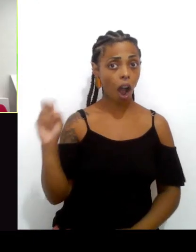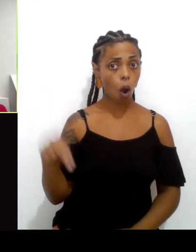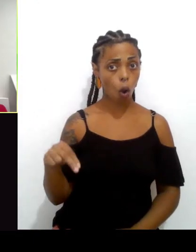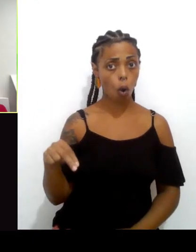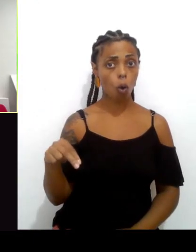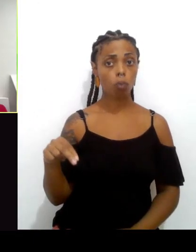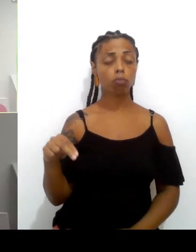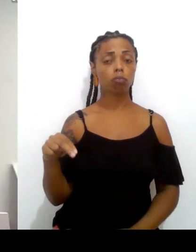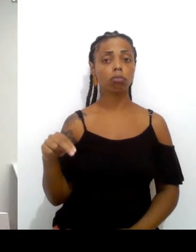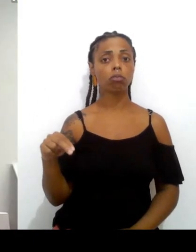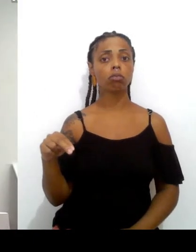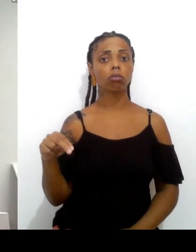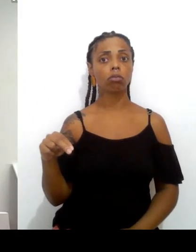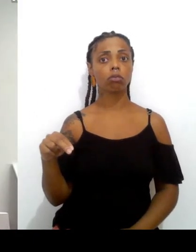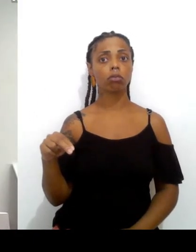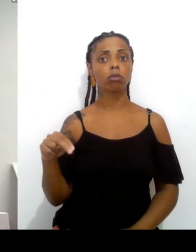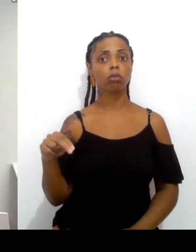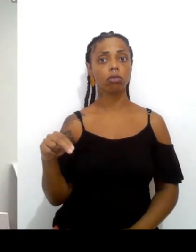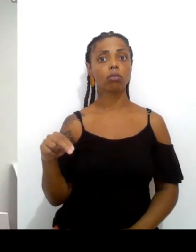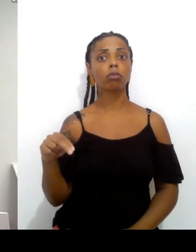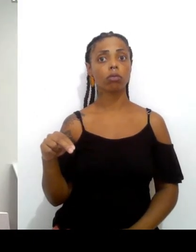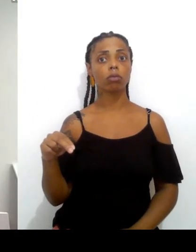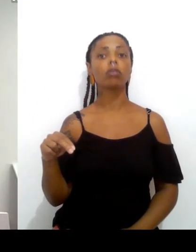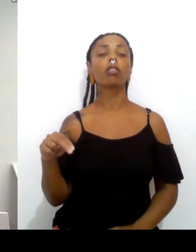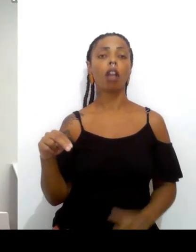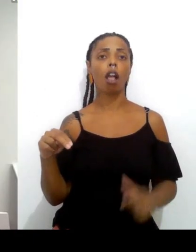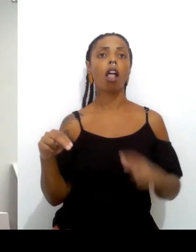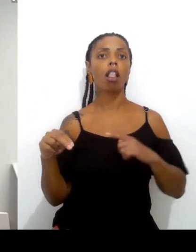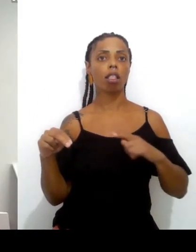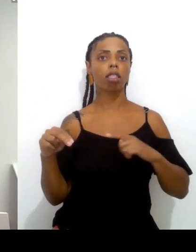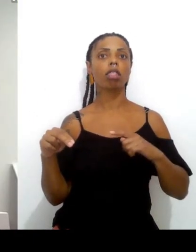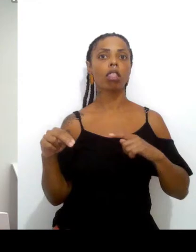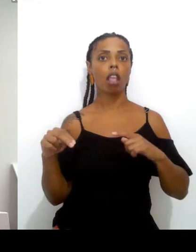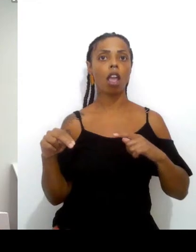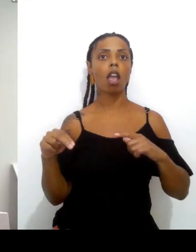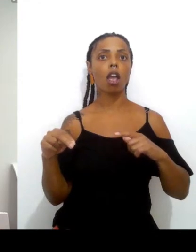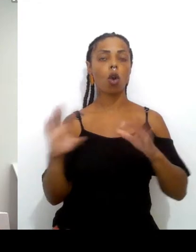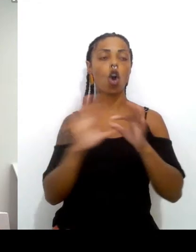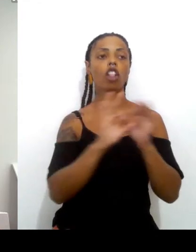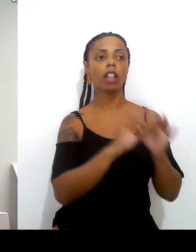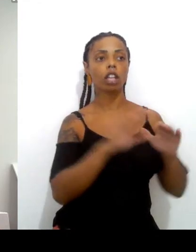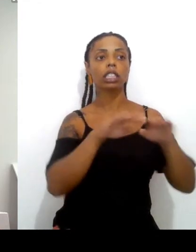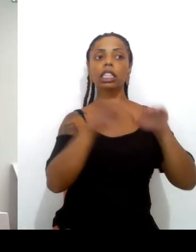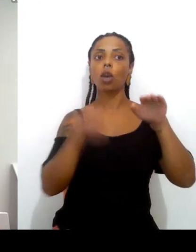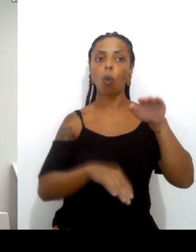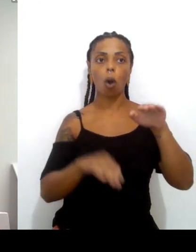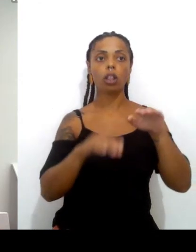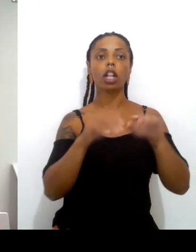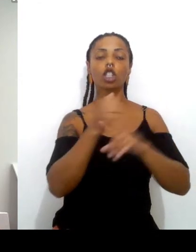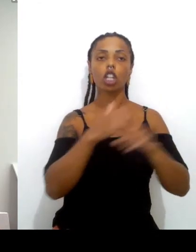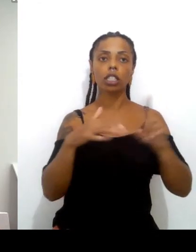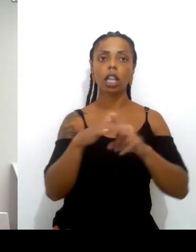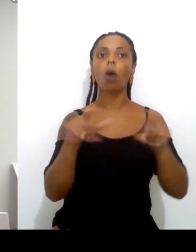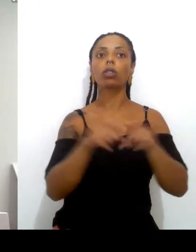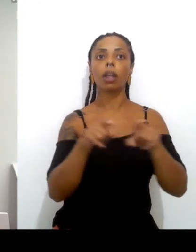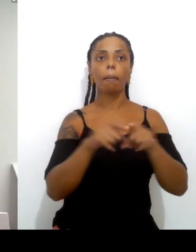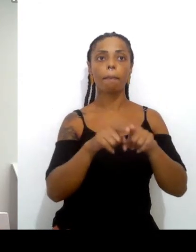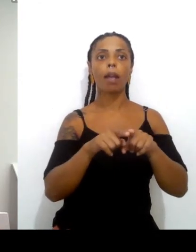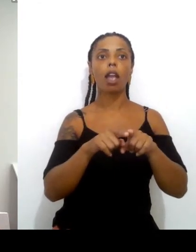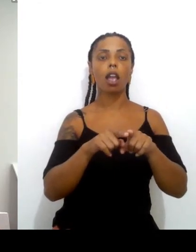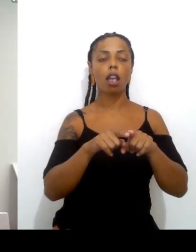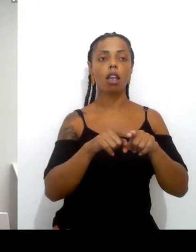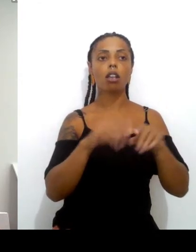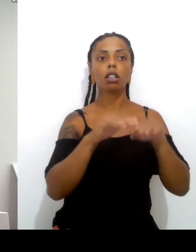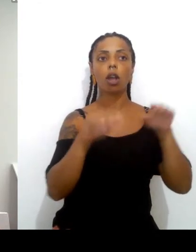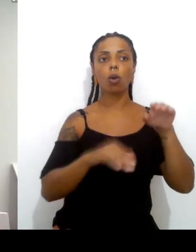dentro de desigualdades sociais e políticas de fato isso é algo que nós precisamos reconhecer no Soho a